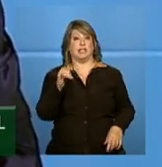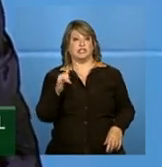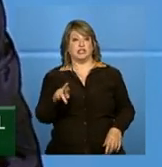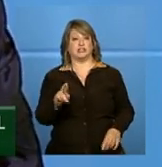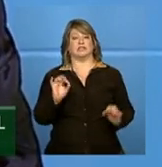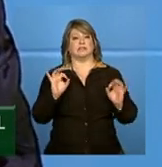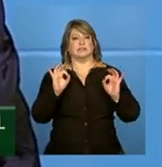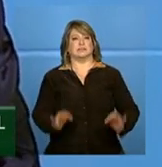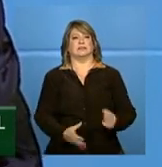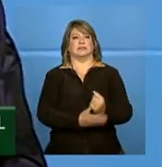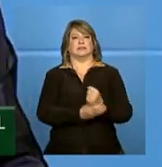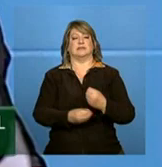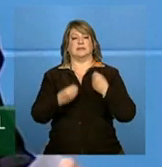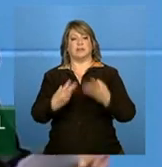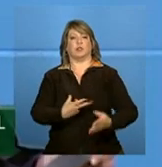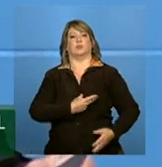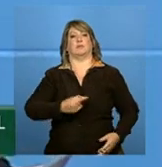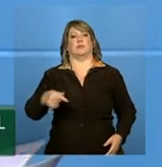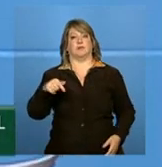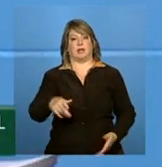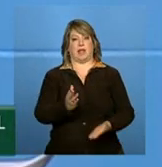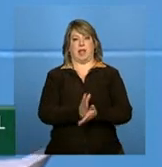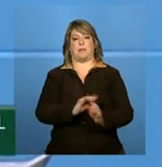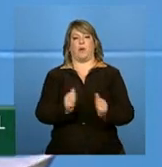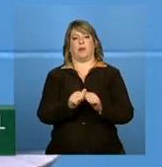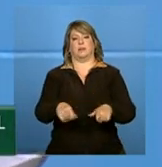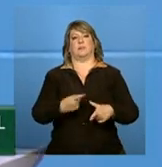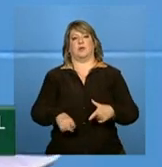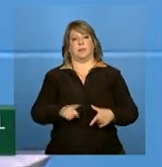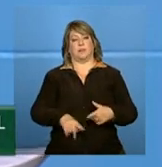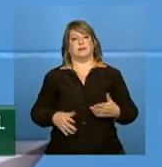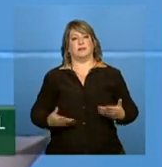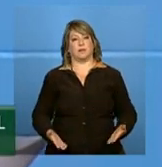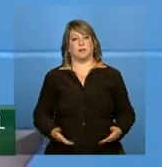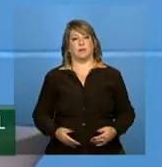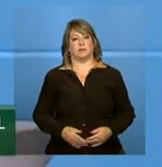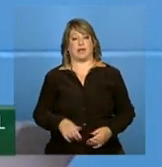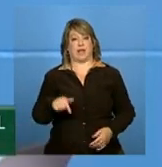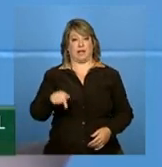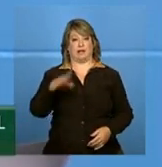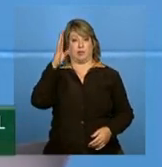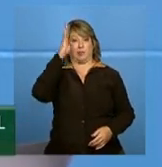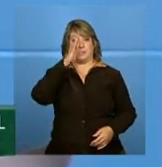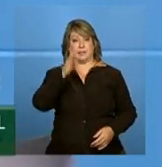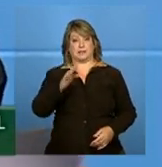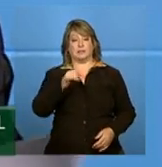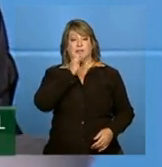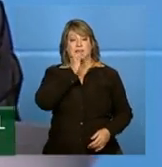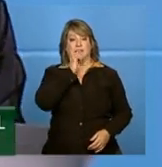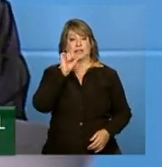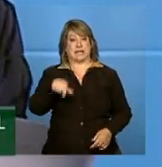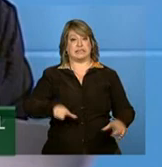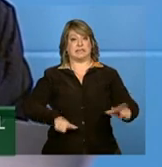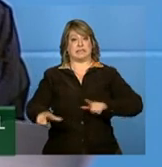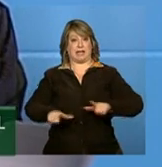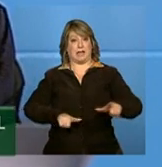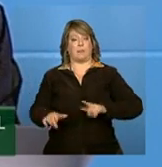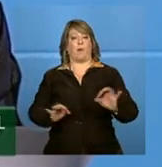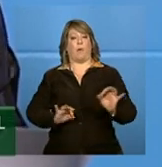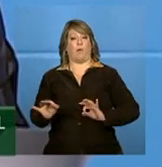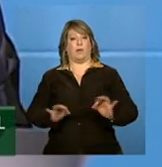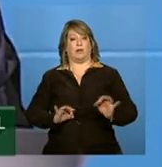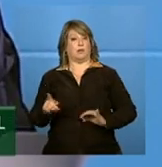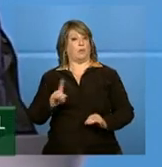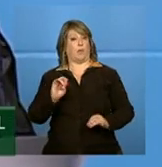de forma sustentável. Então, no Brasil, por exemplo, esse trabalho de coordenação, que eu disse que não